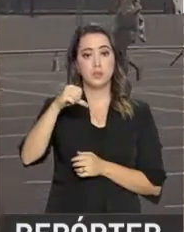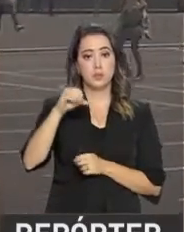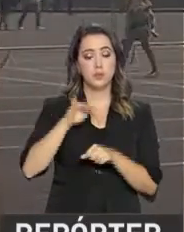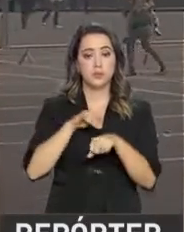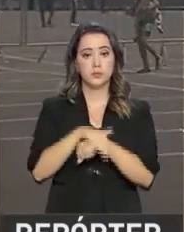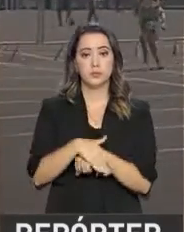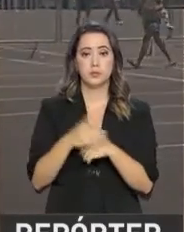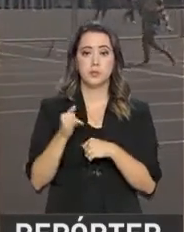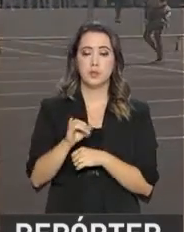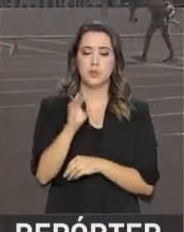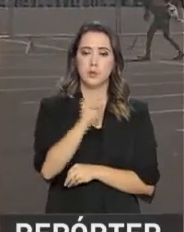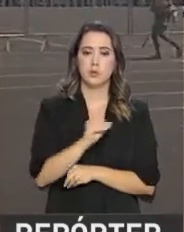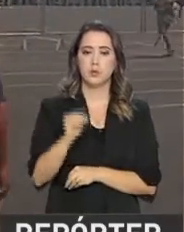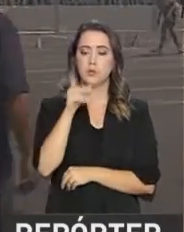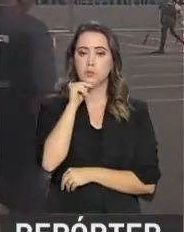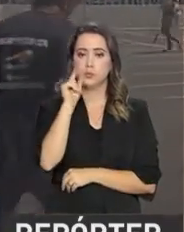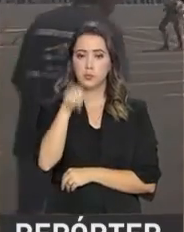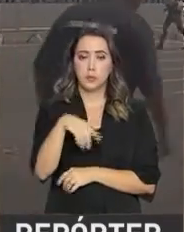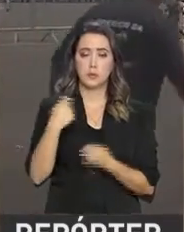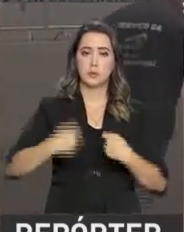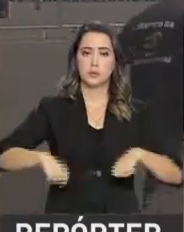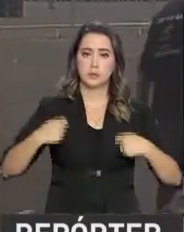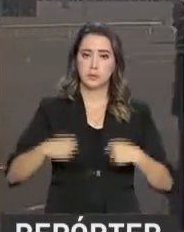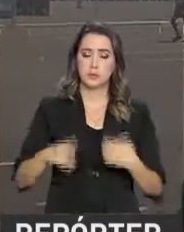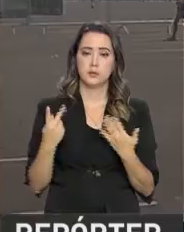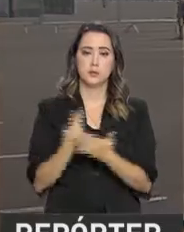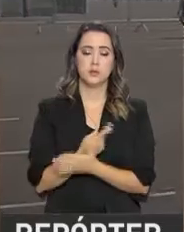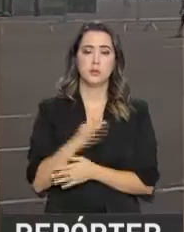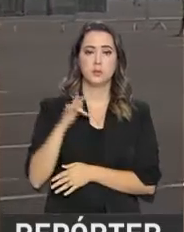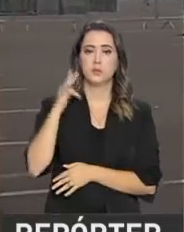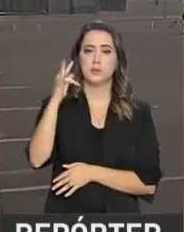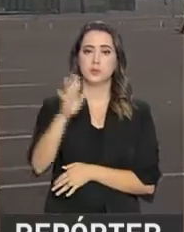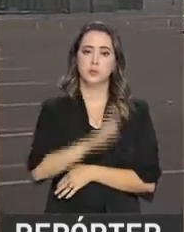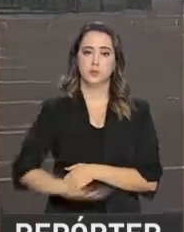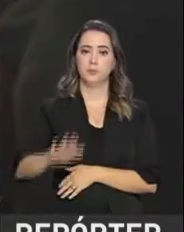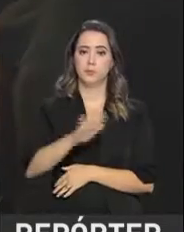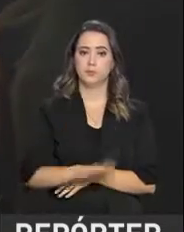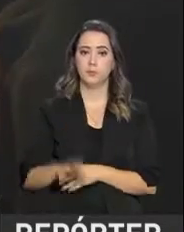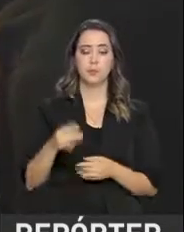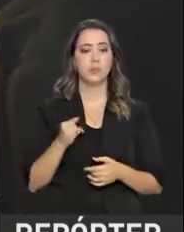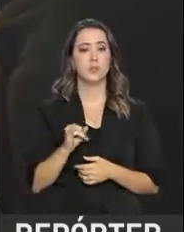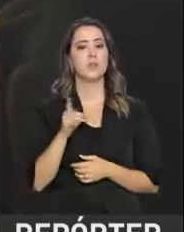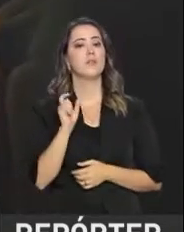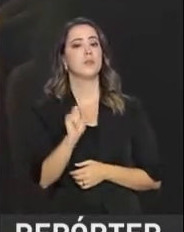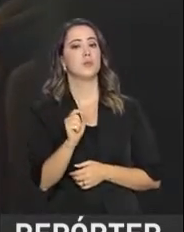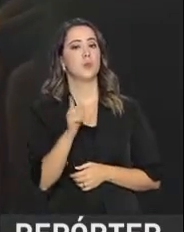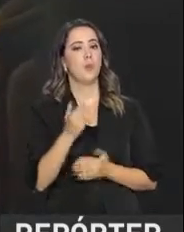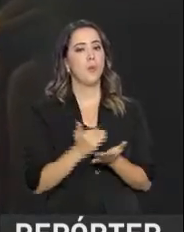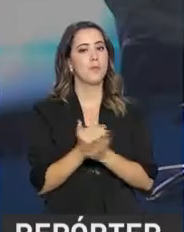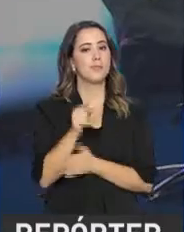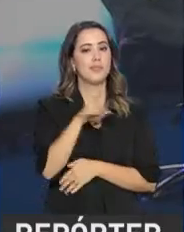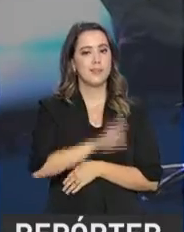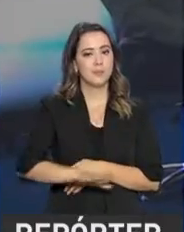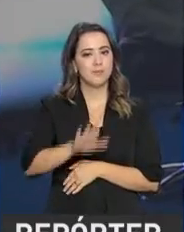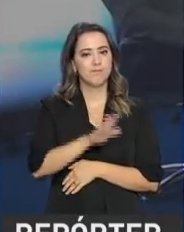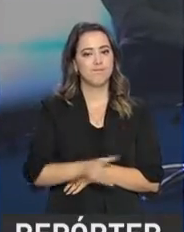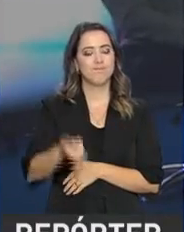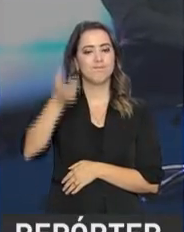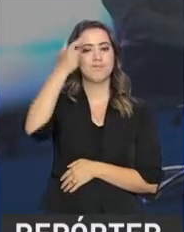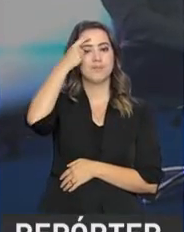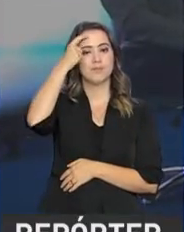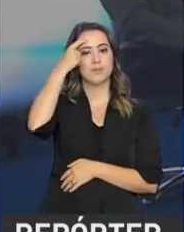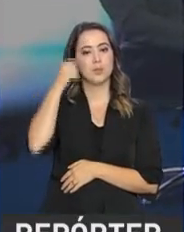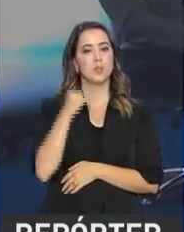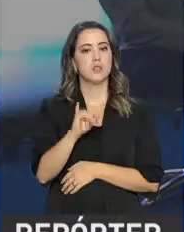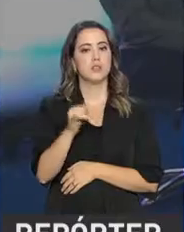se a preservação da água é indispensável para o futuro das crianças que tal começar por elas a conscientização